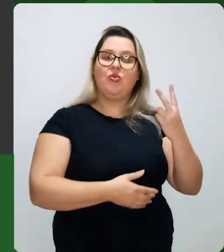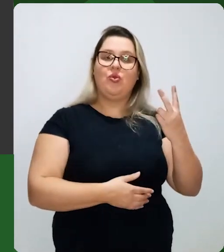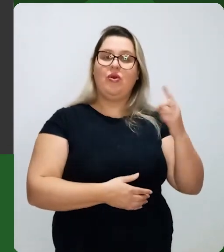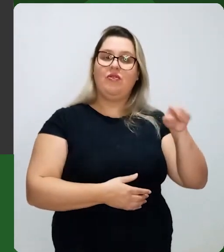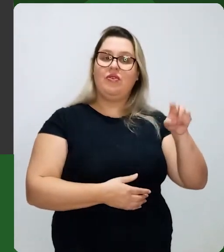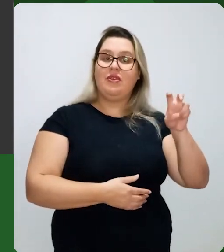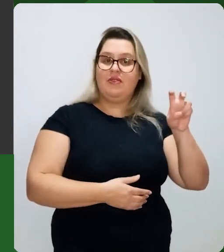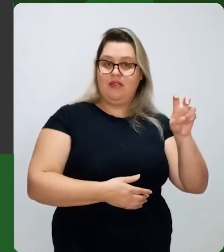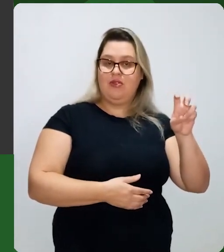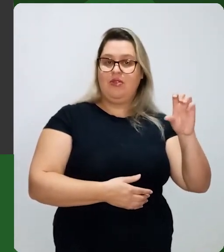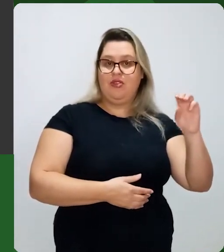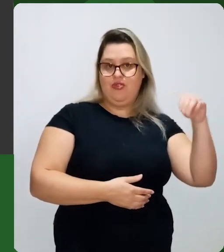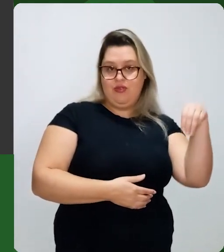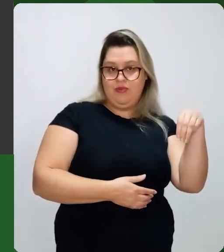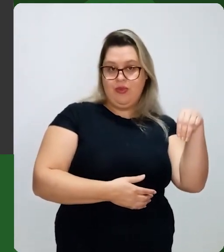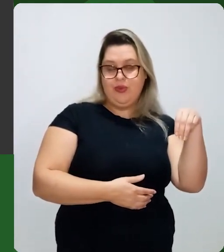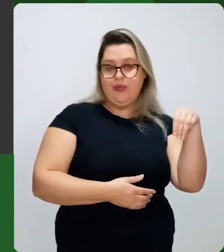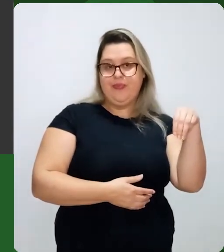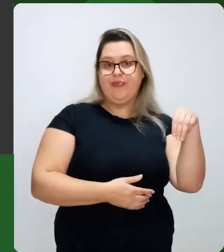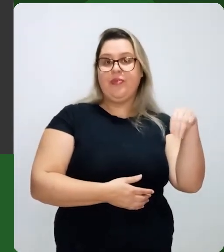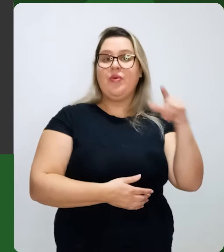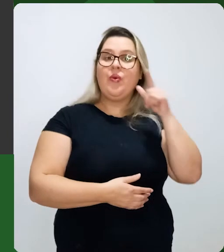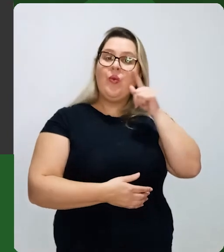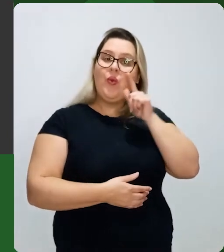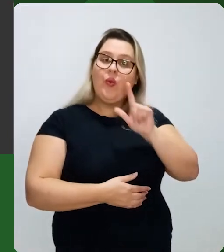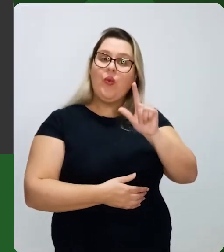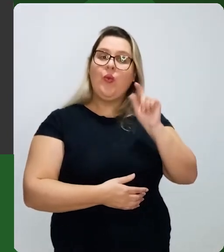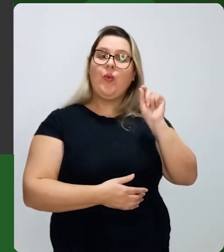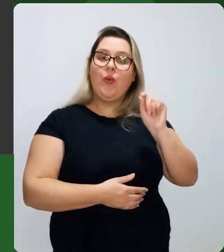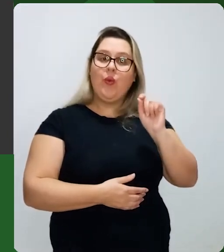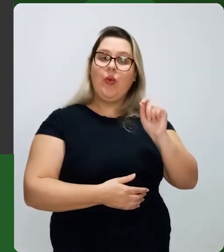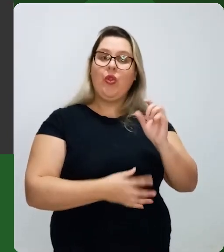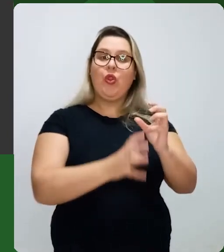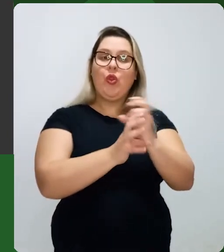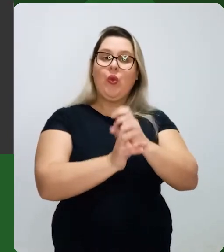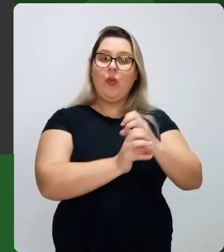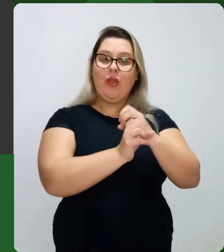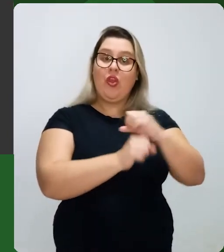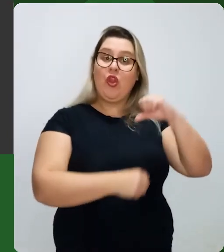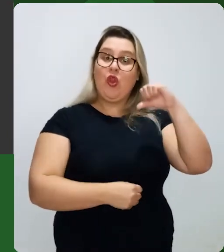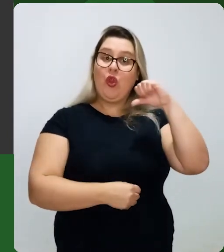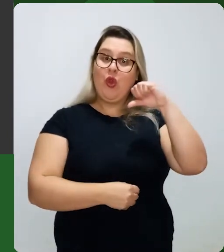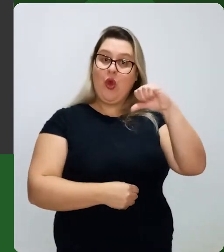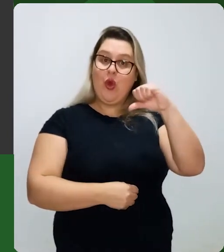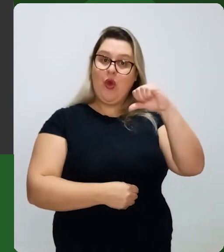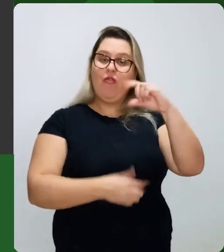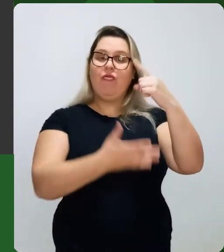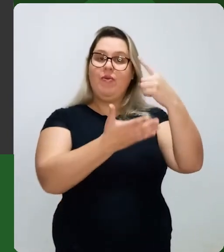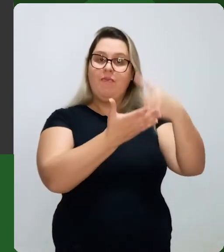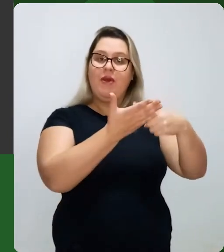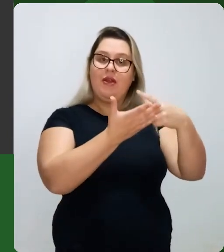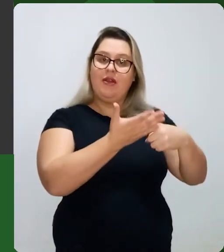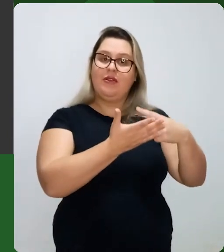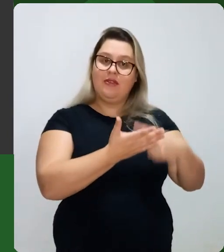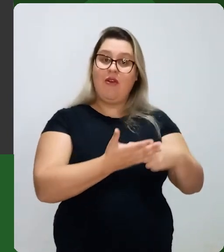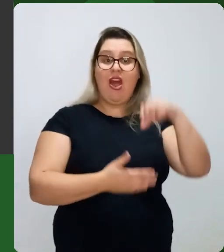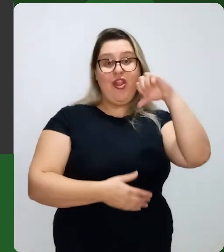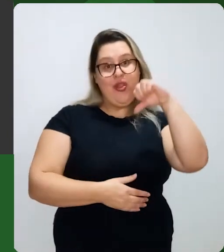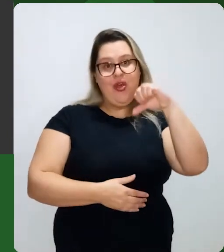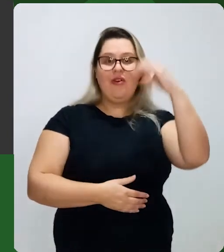fazer as marcações de 2,5 centímetros em 2,5 centímetros, para que eu forme minhas 9